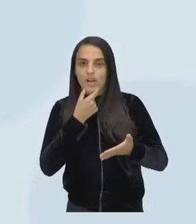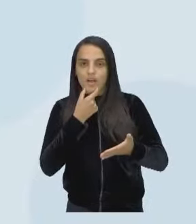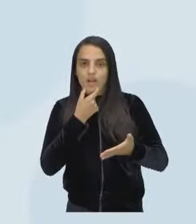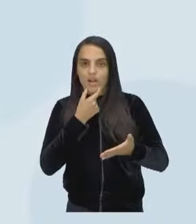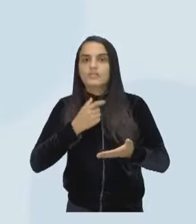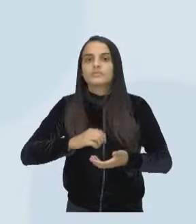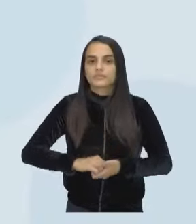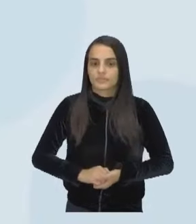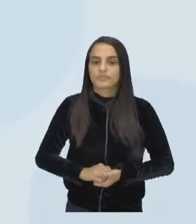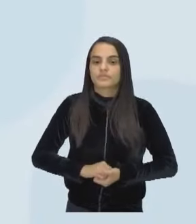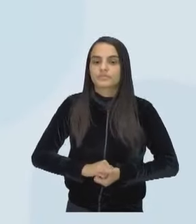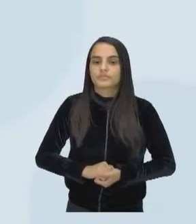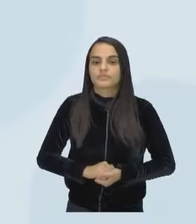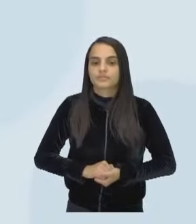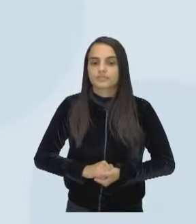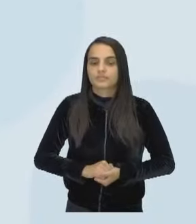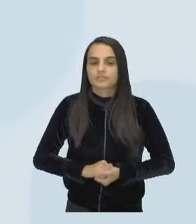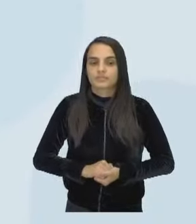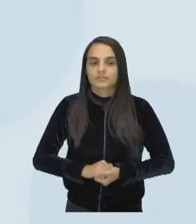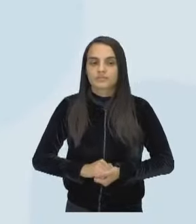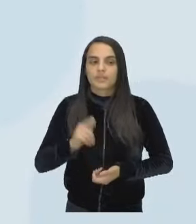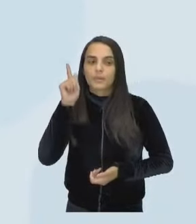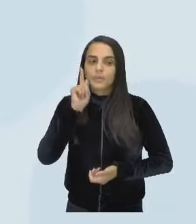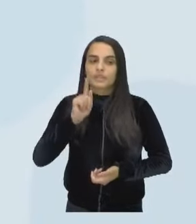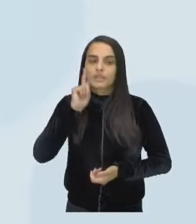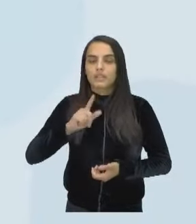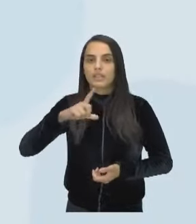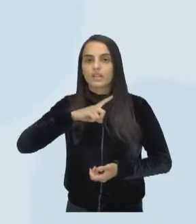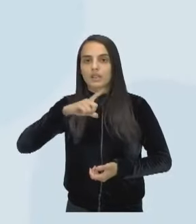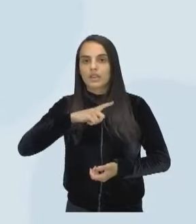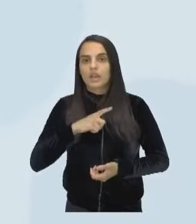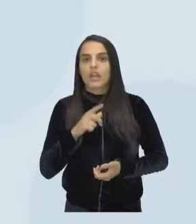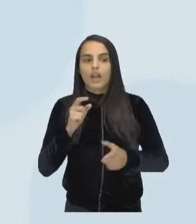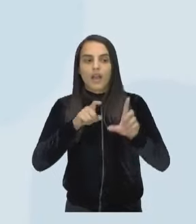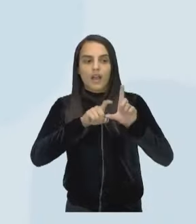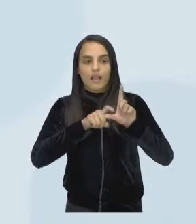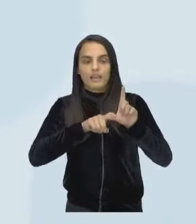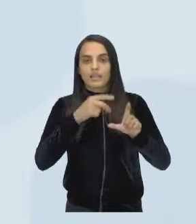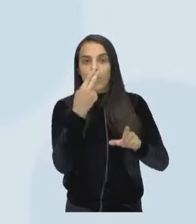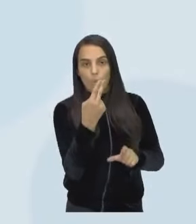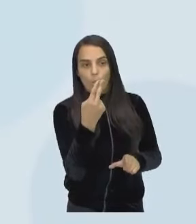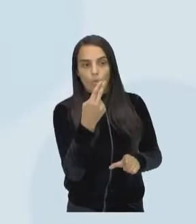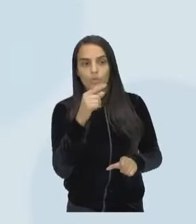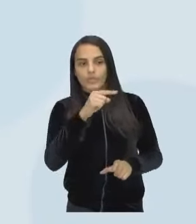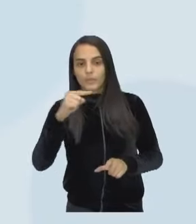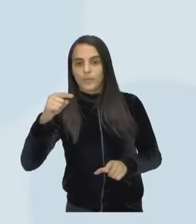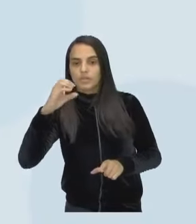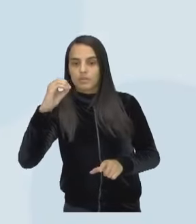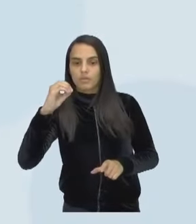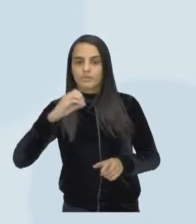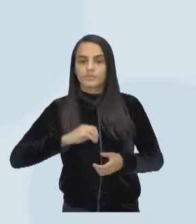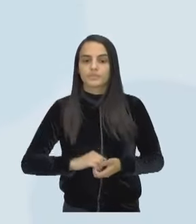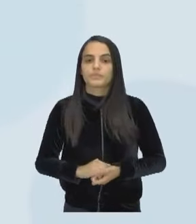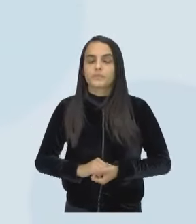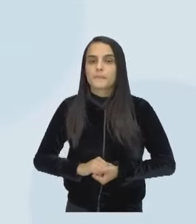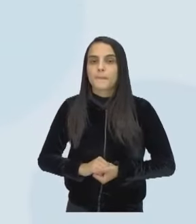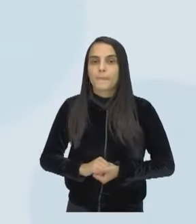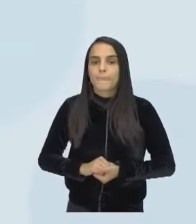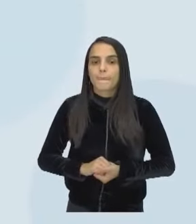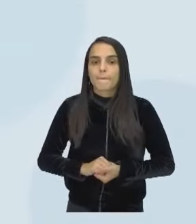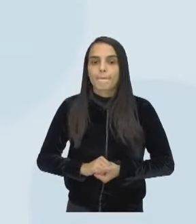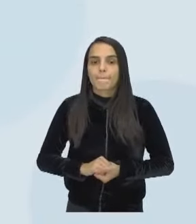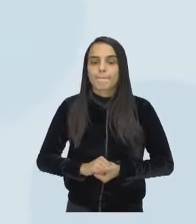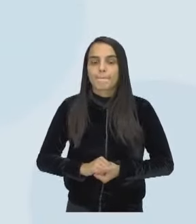letra U depois da letra O, ok? Behavior. Então, vai aparecer ali um U, mas aqui é